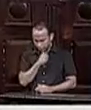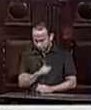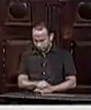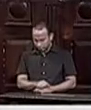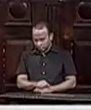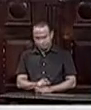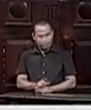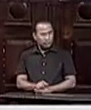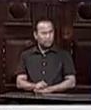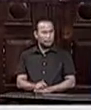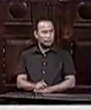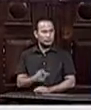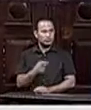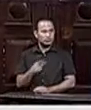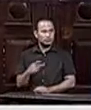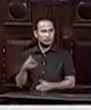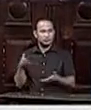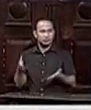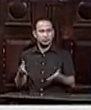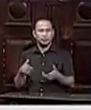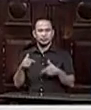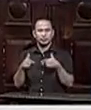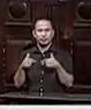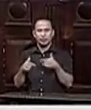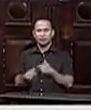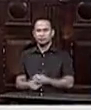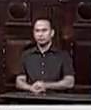aqui a Comissão do Trabalho,